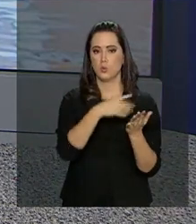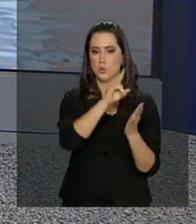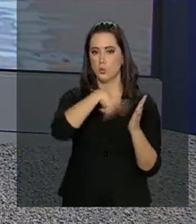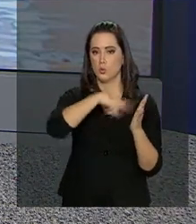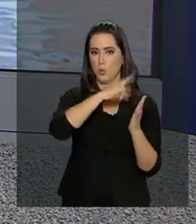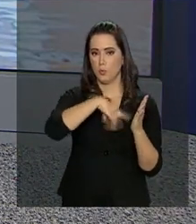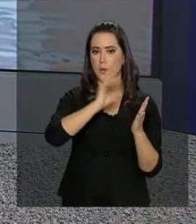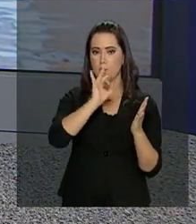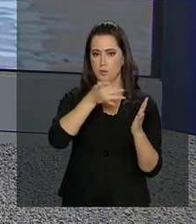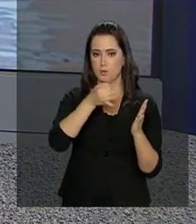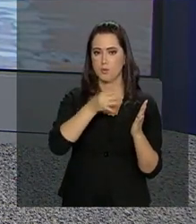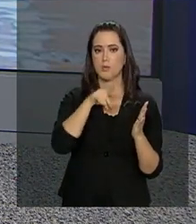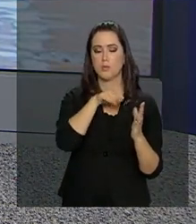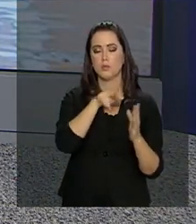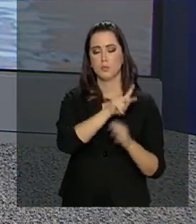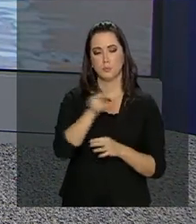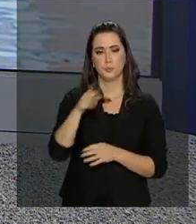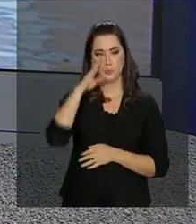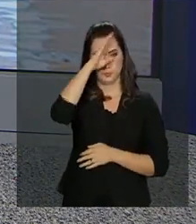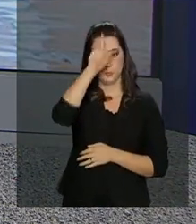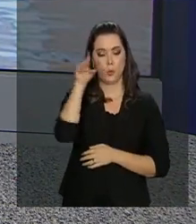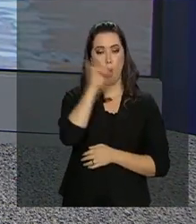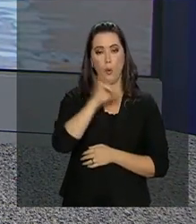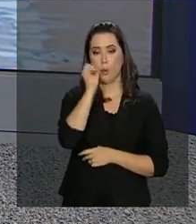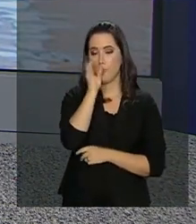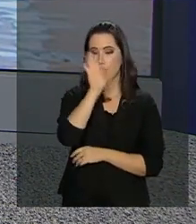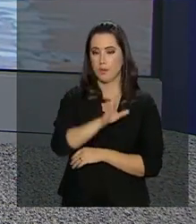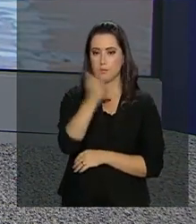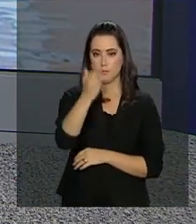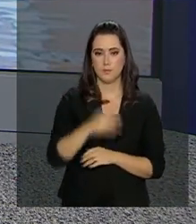presidente eleito. Olá, Daniele, boa tarde.